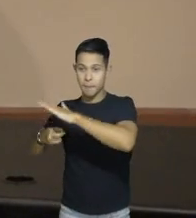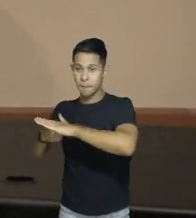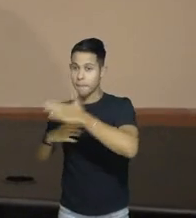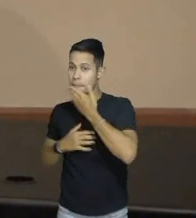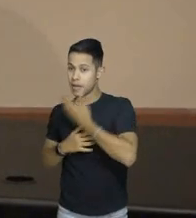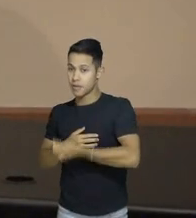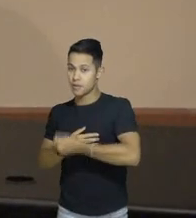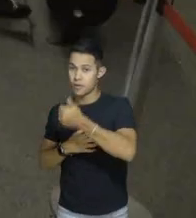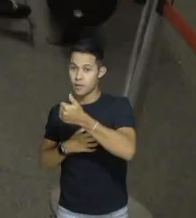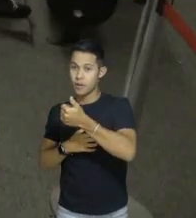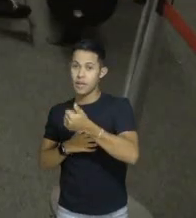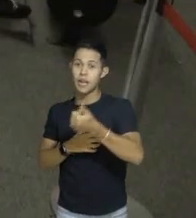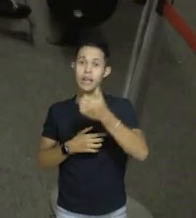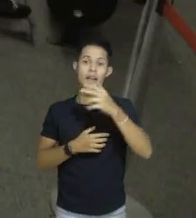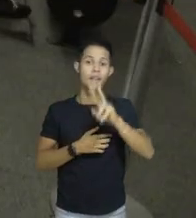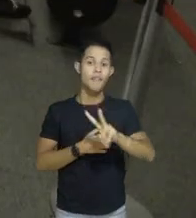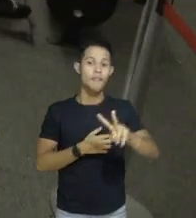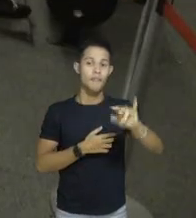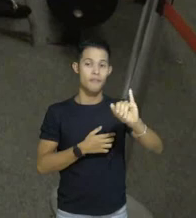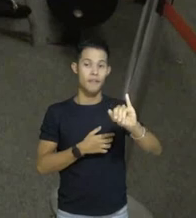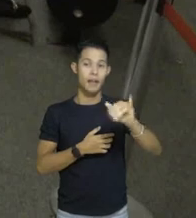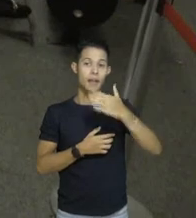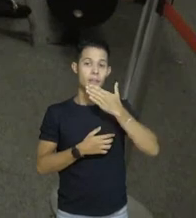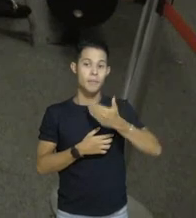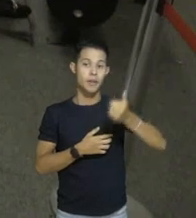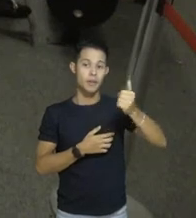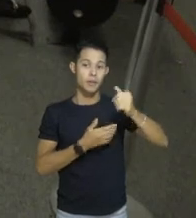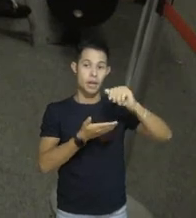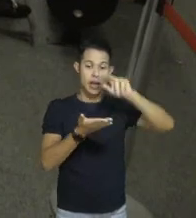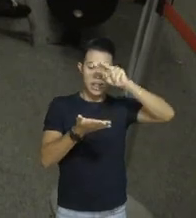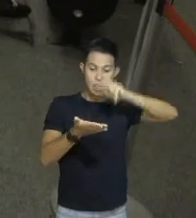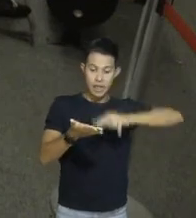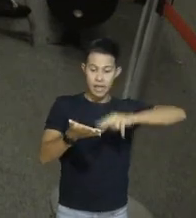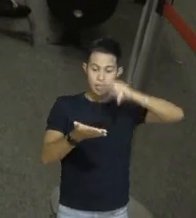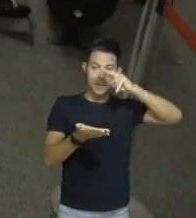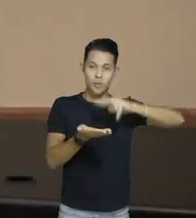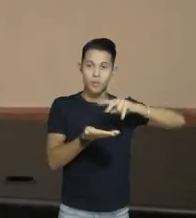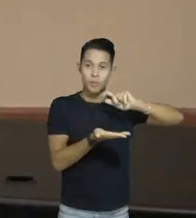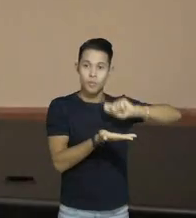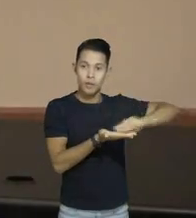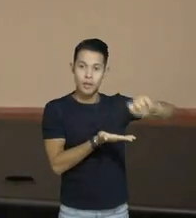Ler e também a esse? Isso aí.